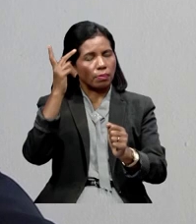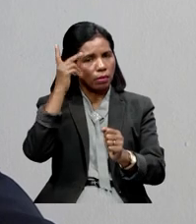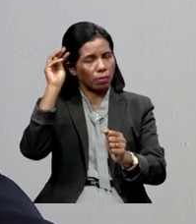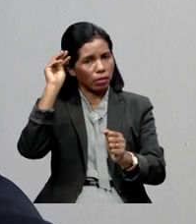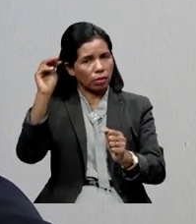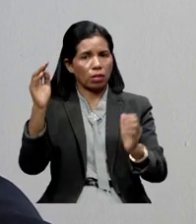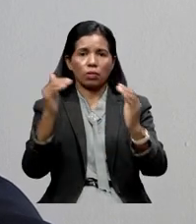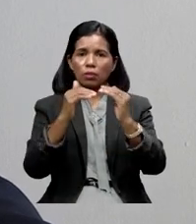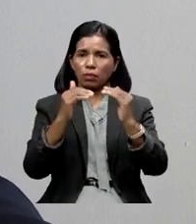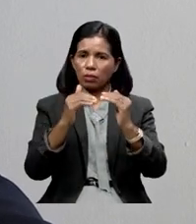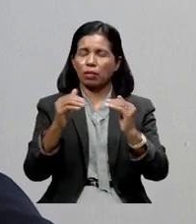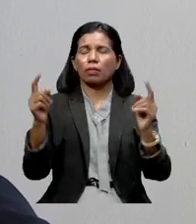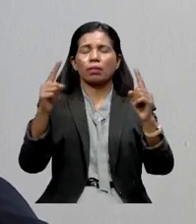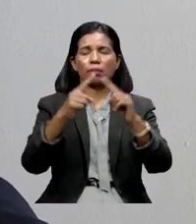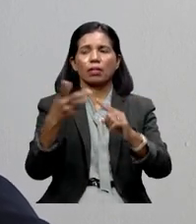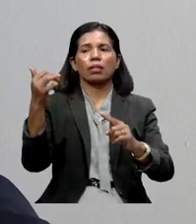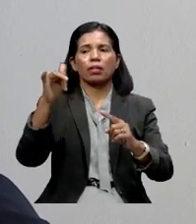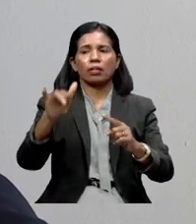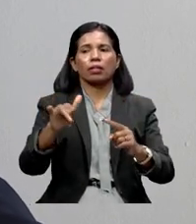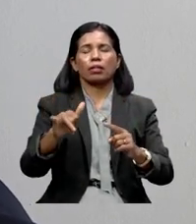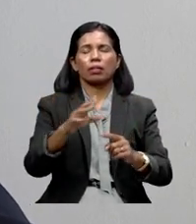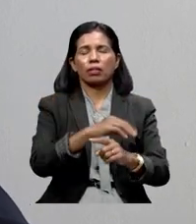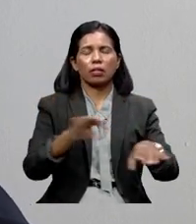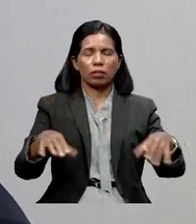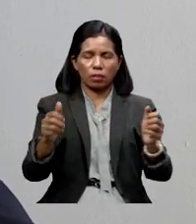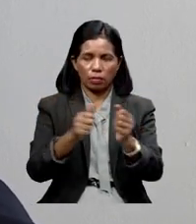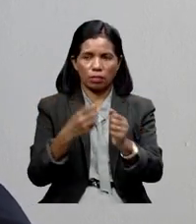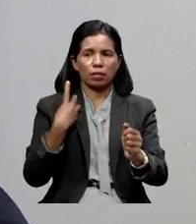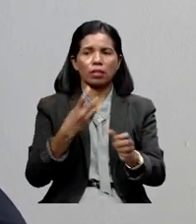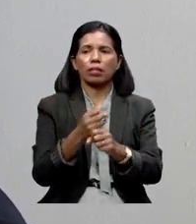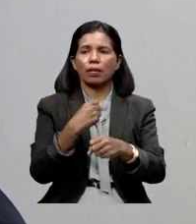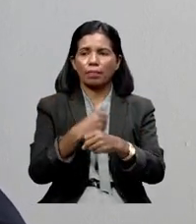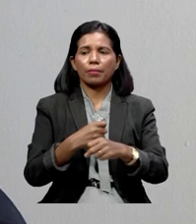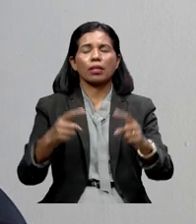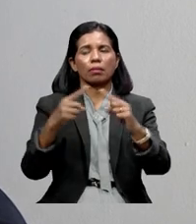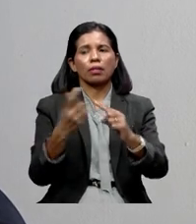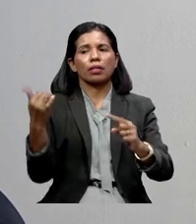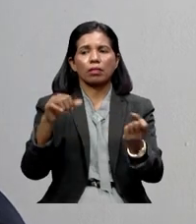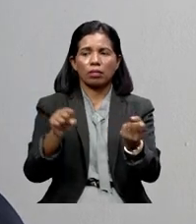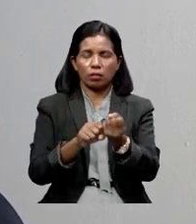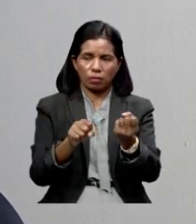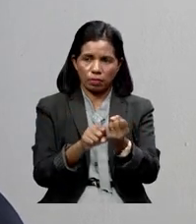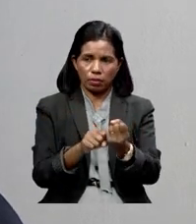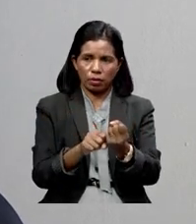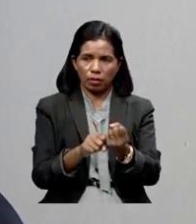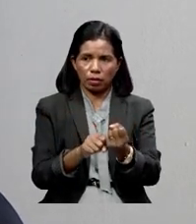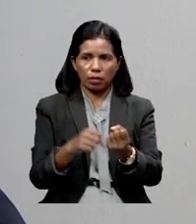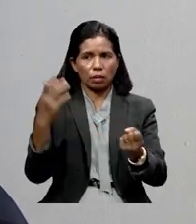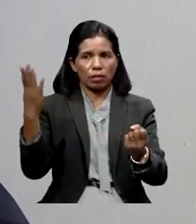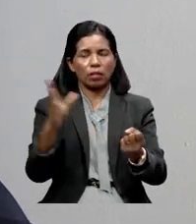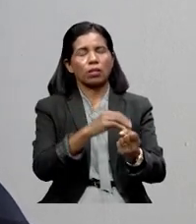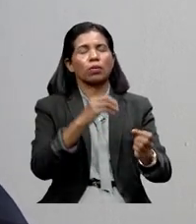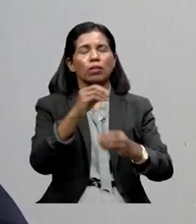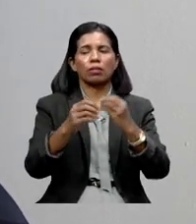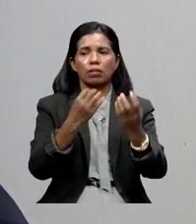ne aprecia ba siraninia aprecia a cooperação na BK Itahalo, para a contribuição e investimento do Fundo